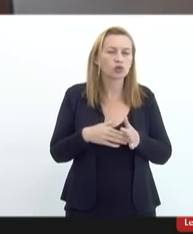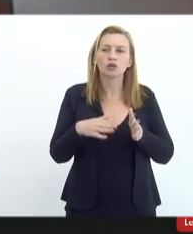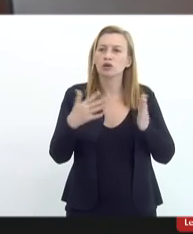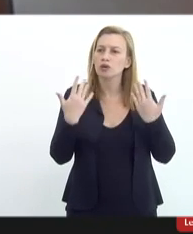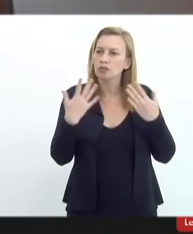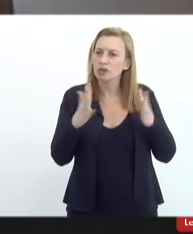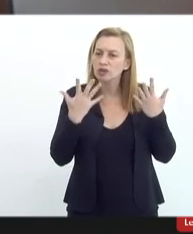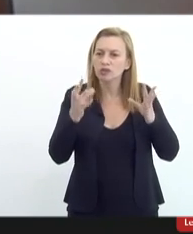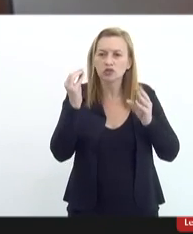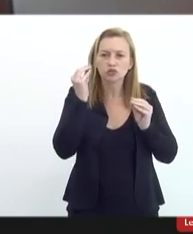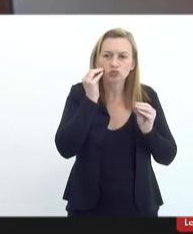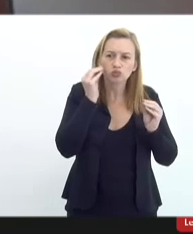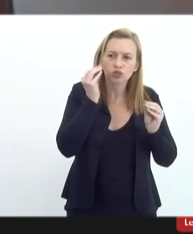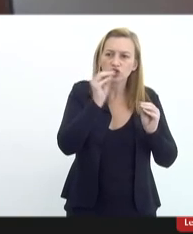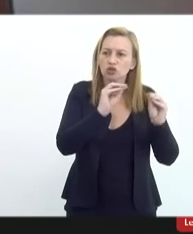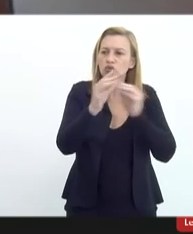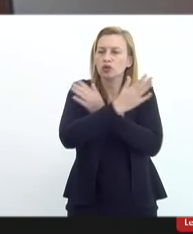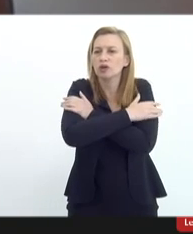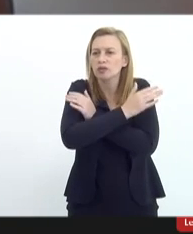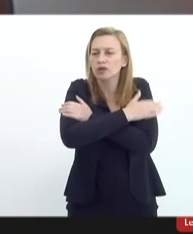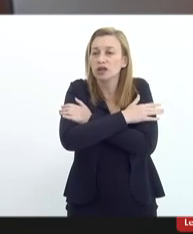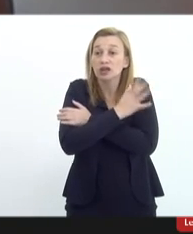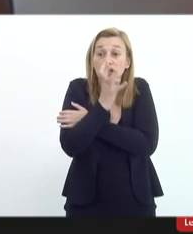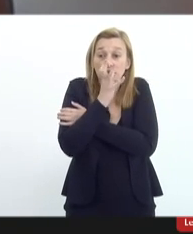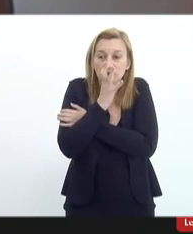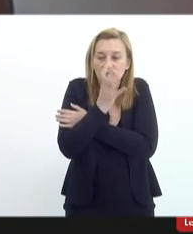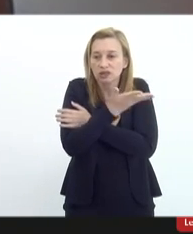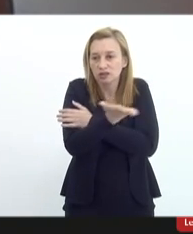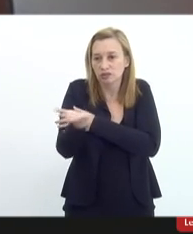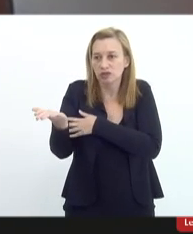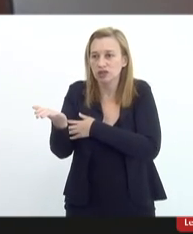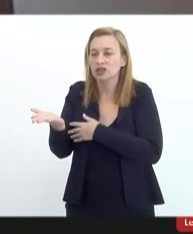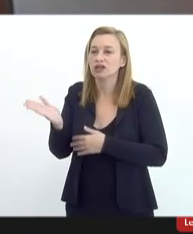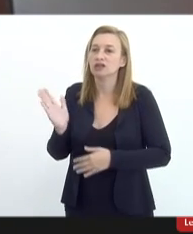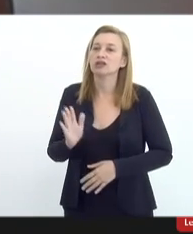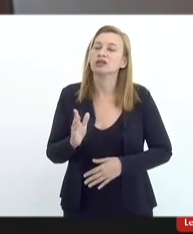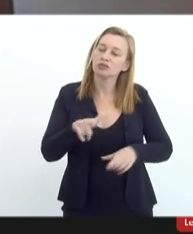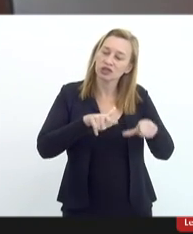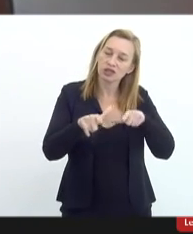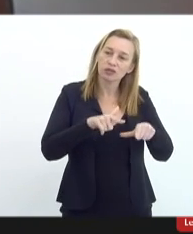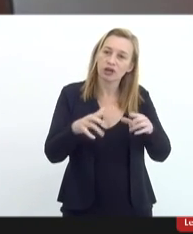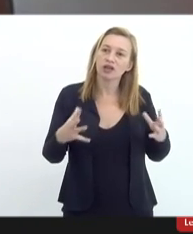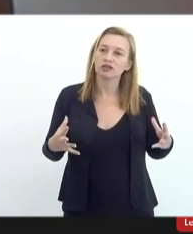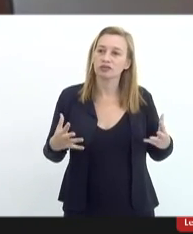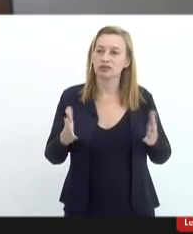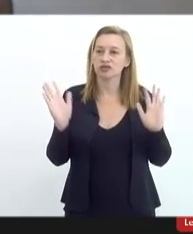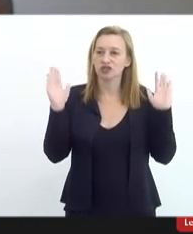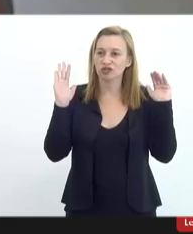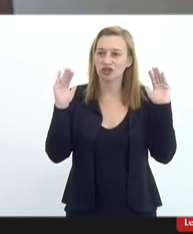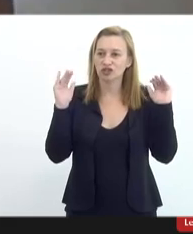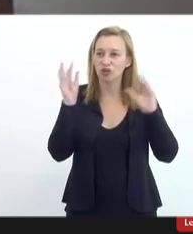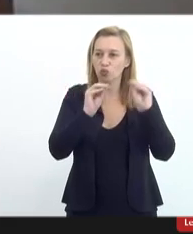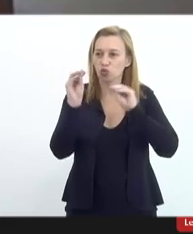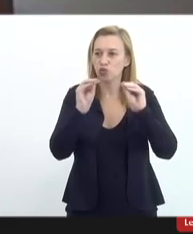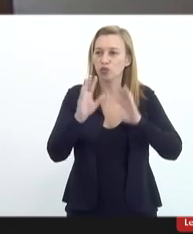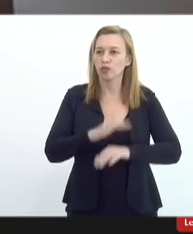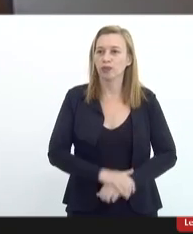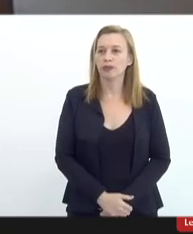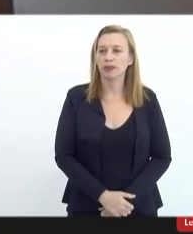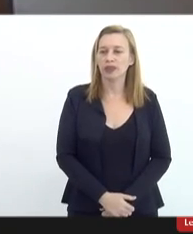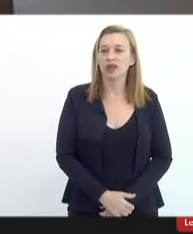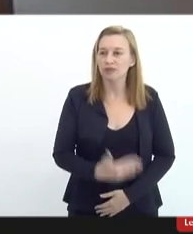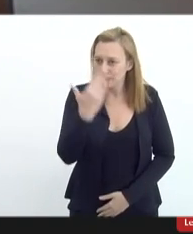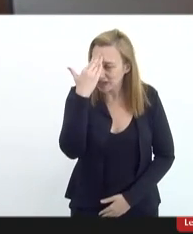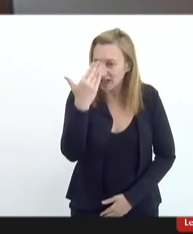saúdo, um beijo muito grande, um abraço, admiração enorme por vocês, tá? Por esse trabalho e tudo mais. Tchau, tchau.